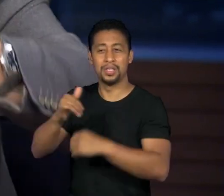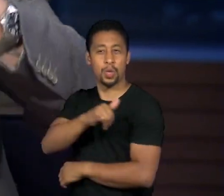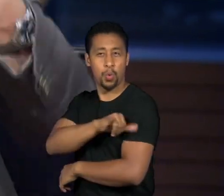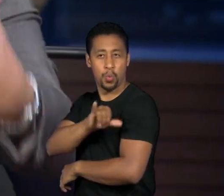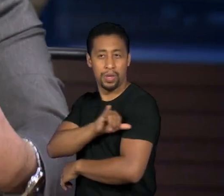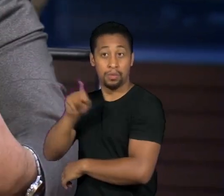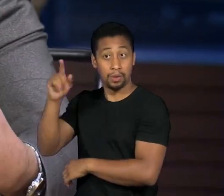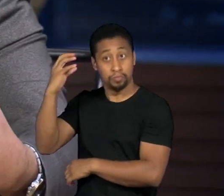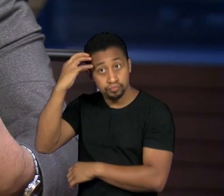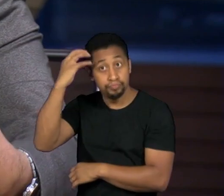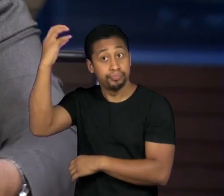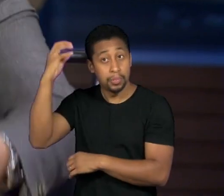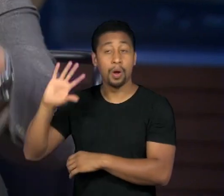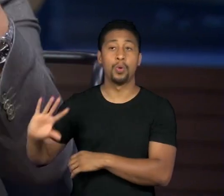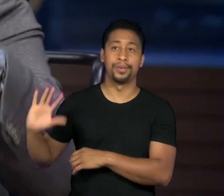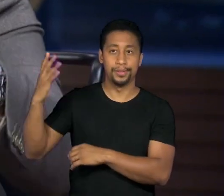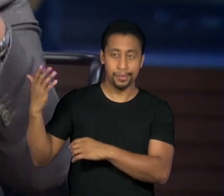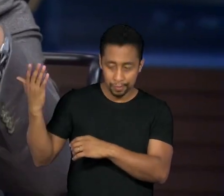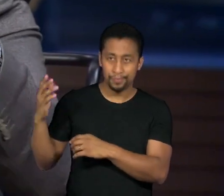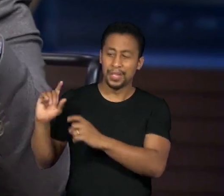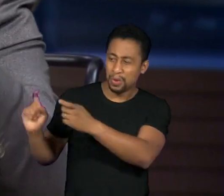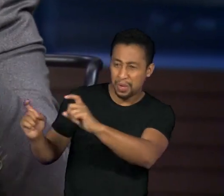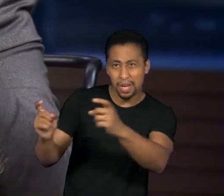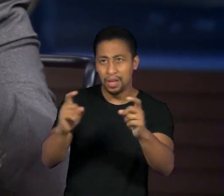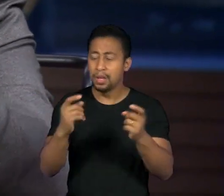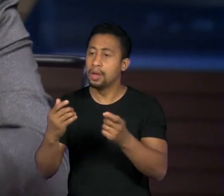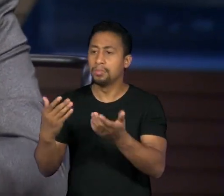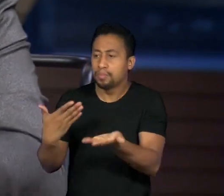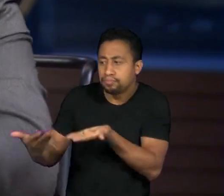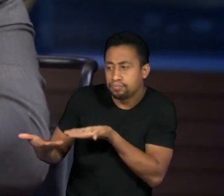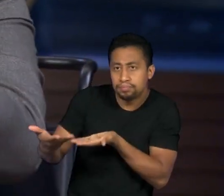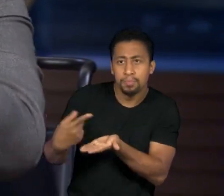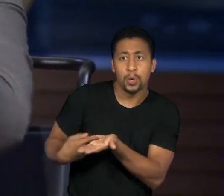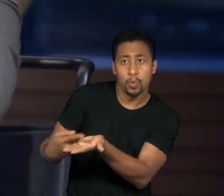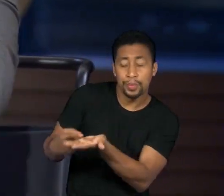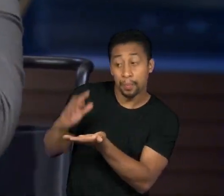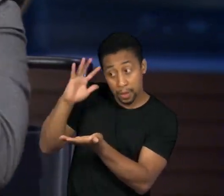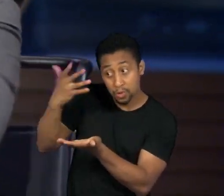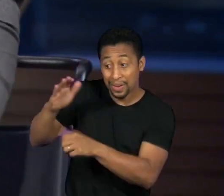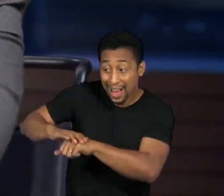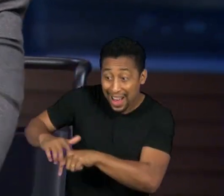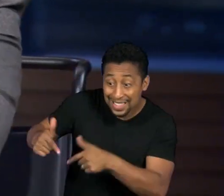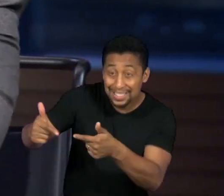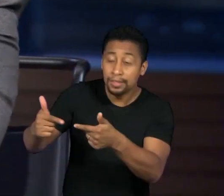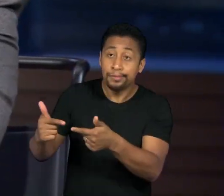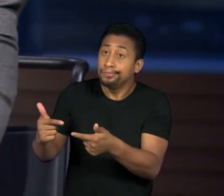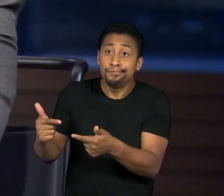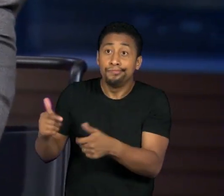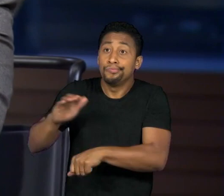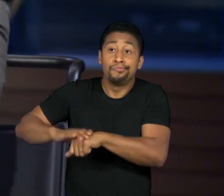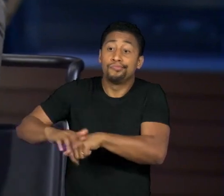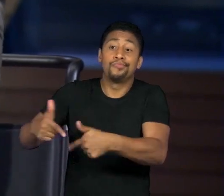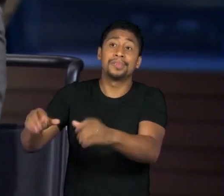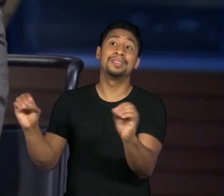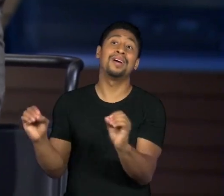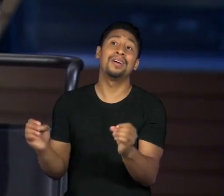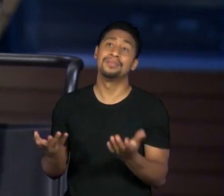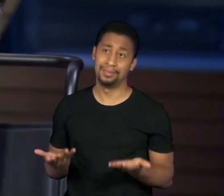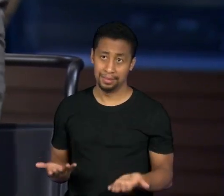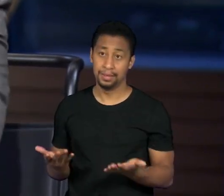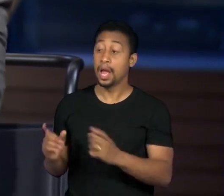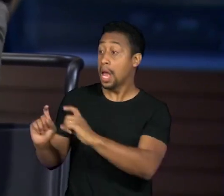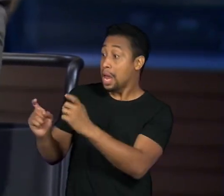normas, esses tratados aprovados, se a mentalidade humana e, sobretudo, se o interesse humano,